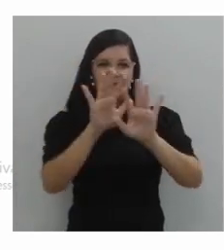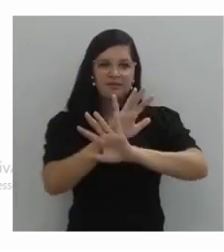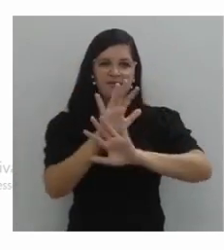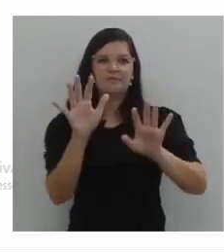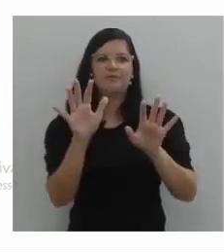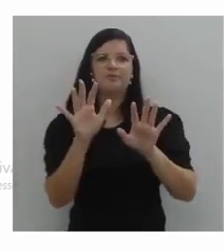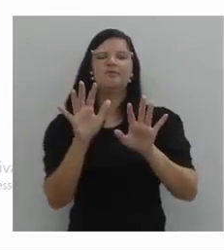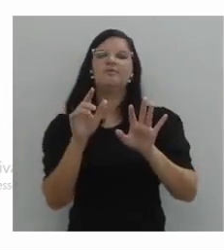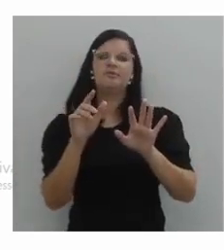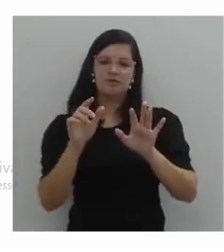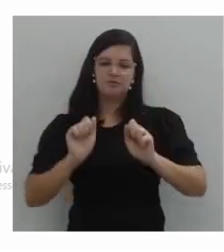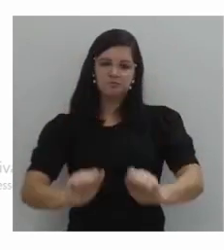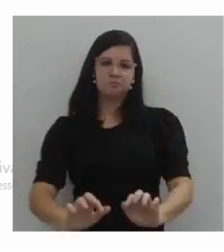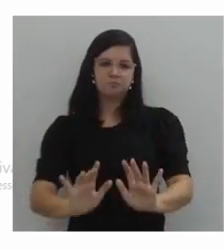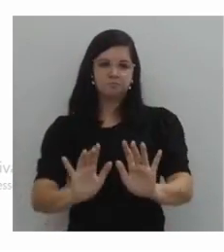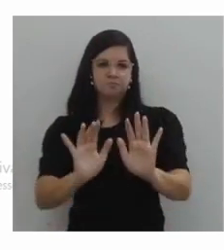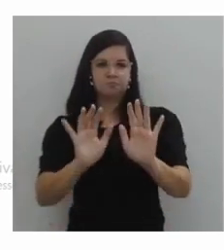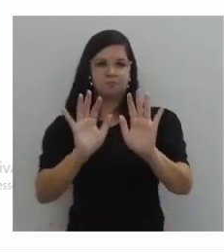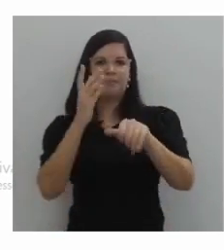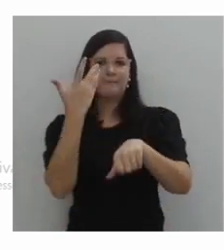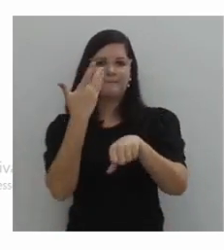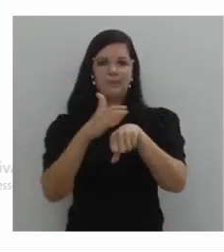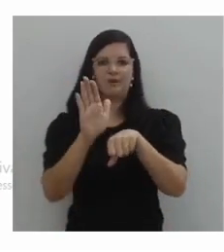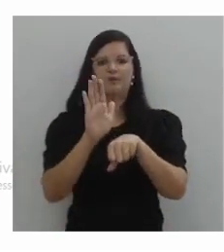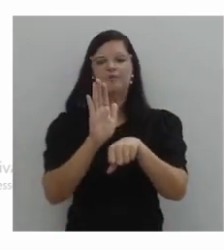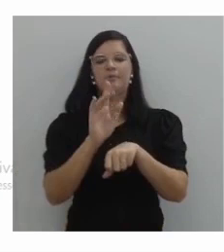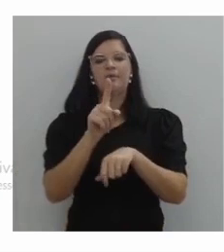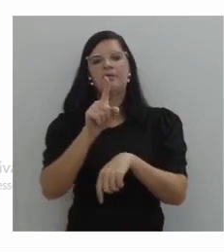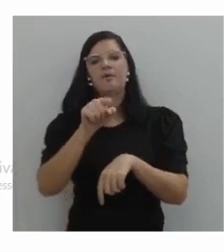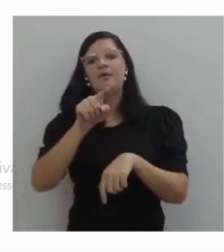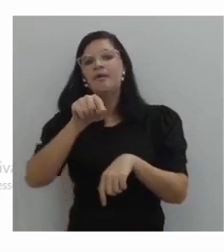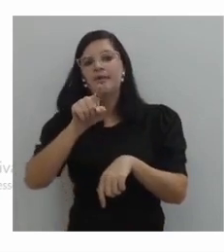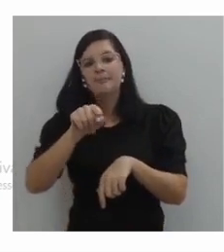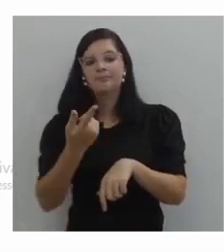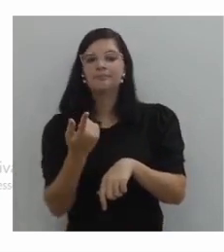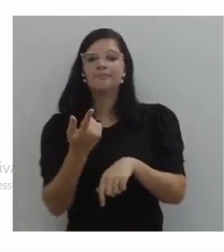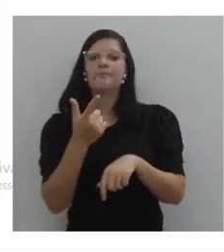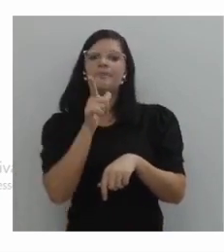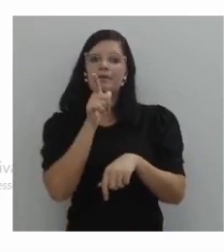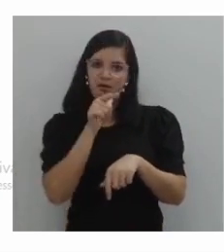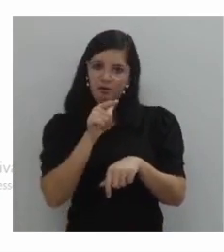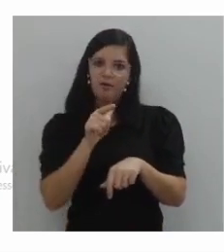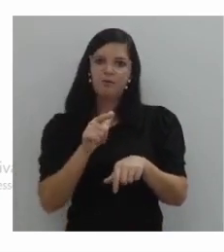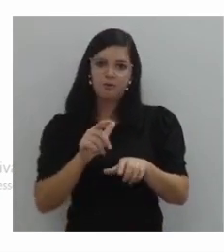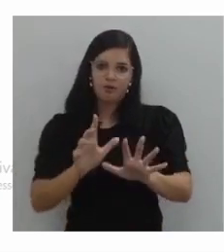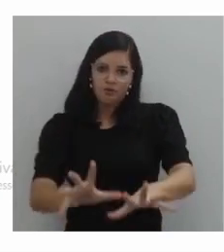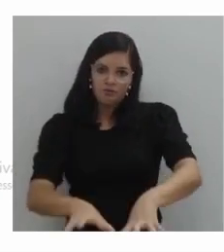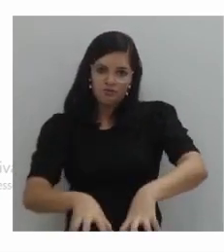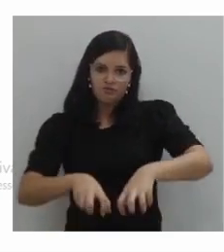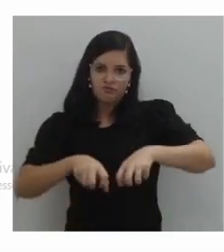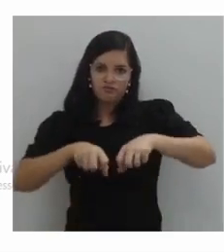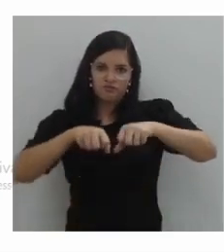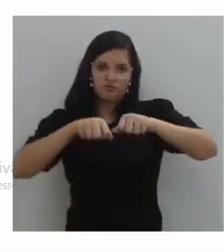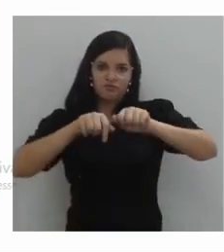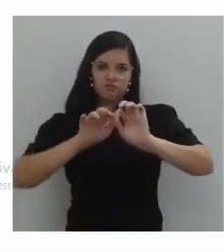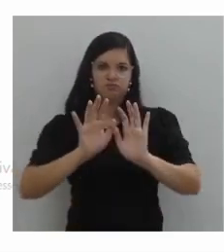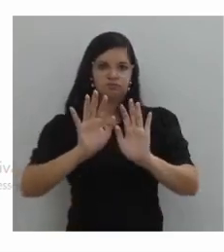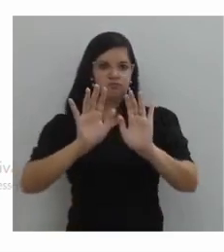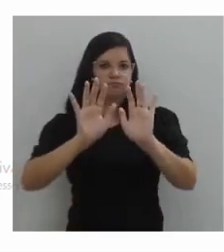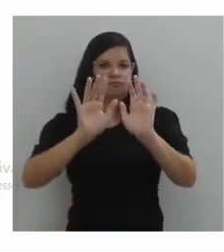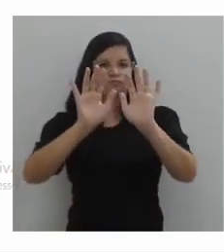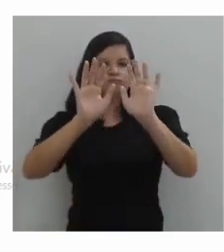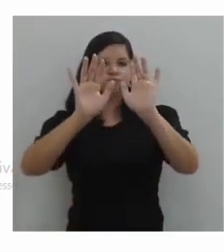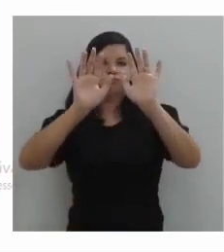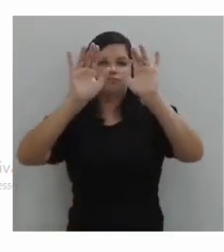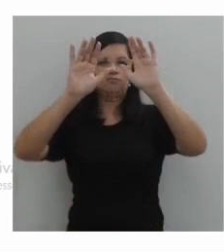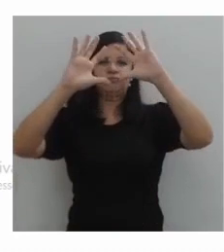mais na atmosfera lançada branca, isso aí representa o volume de água que é lançado de baixo para